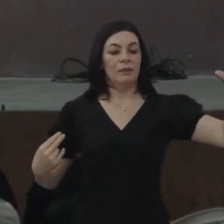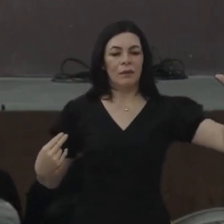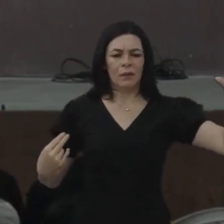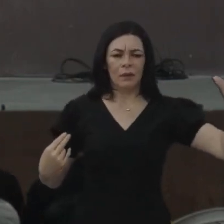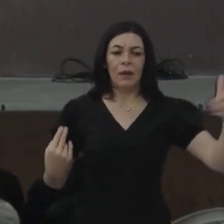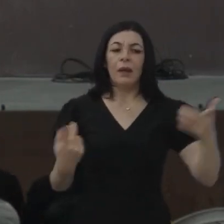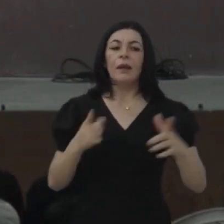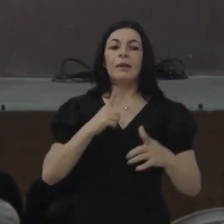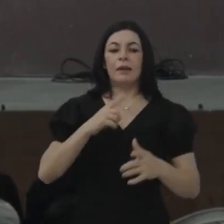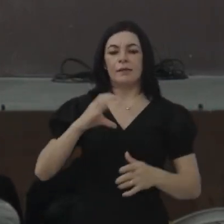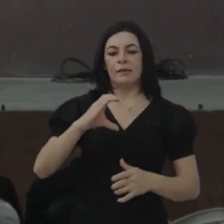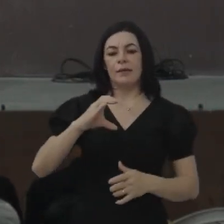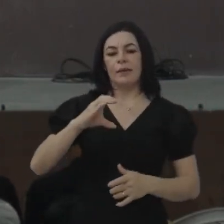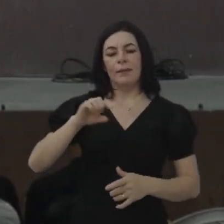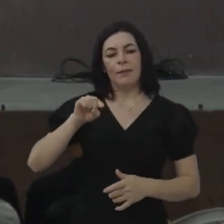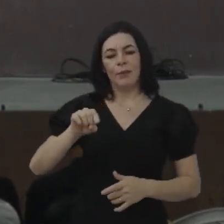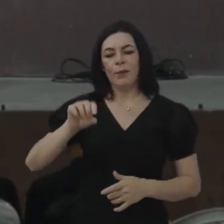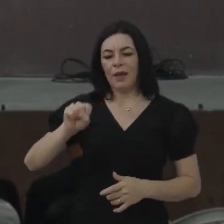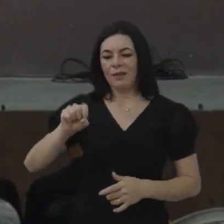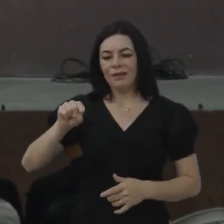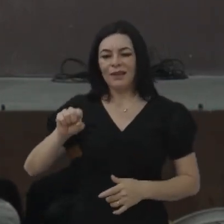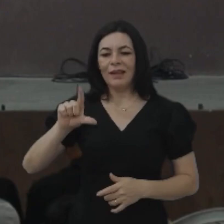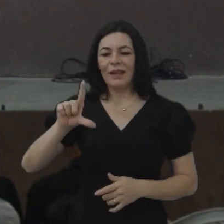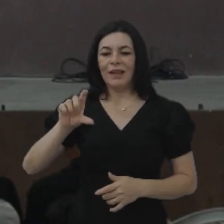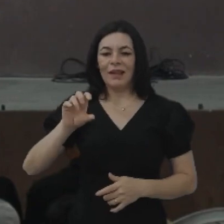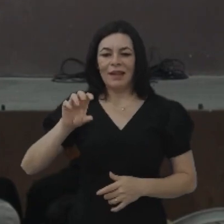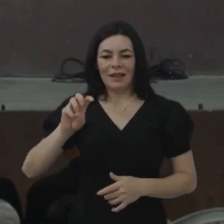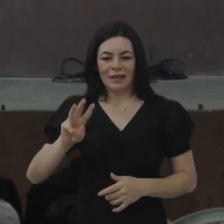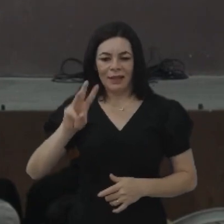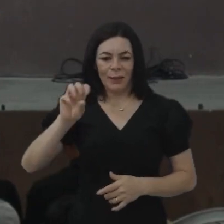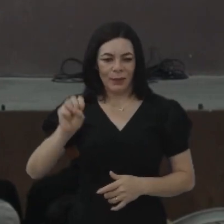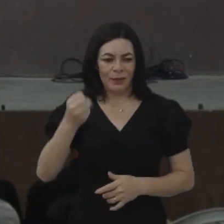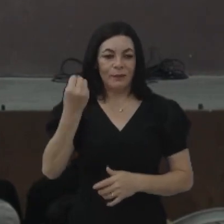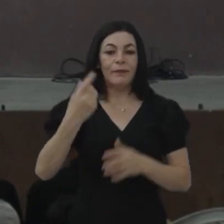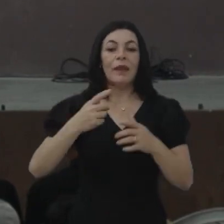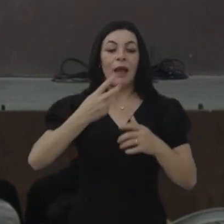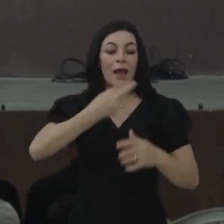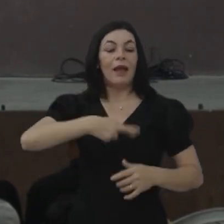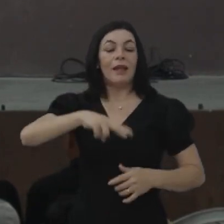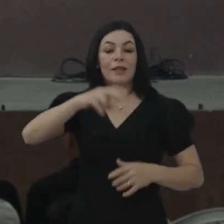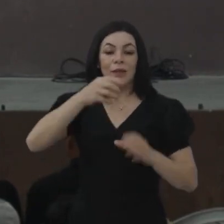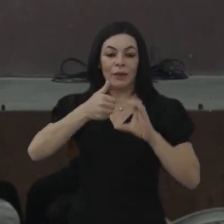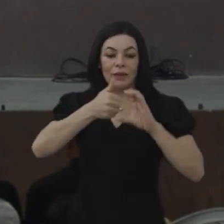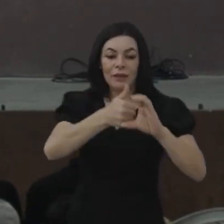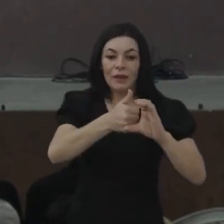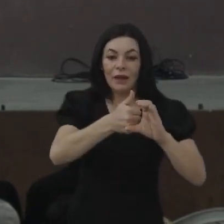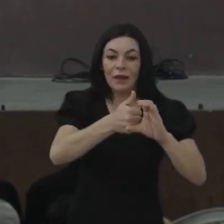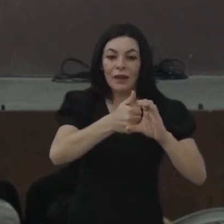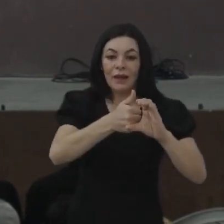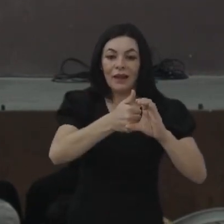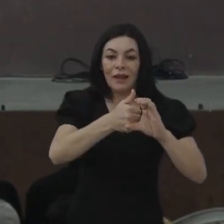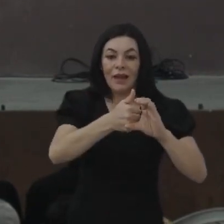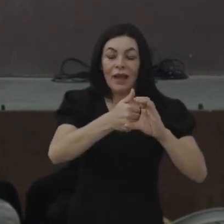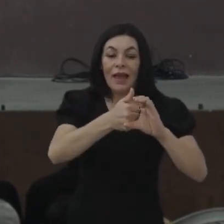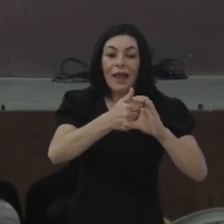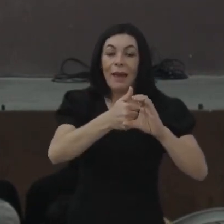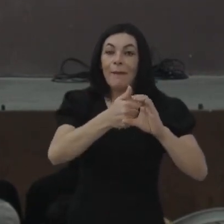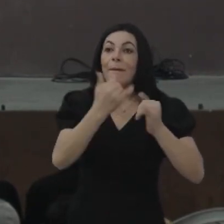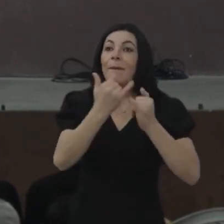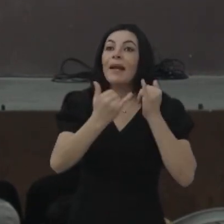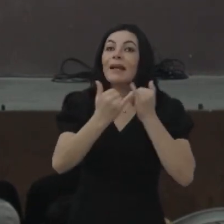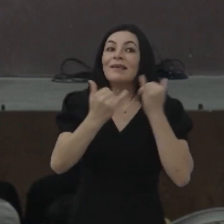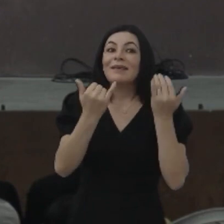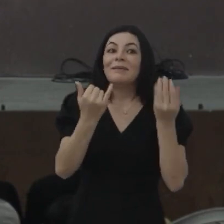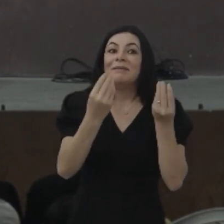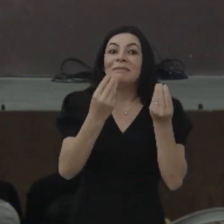C.S. Lewis, certa vez, ele disse que a religião cristã é a que tem o pior marketing do mundo. Porque você chama pessoas para